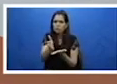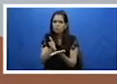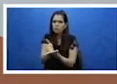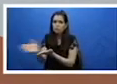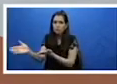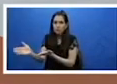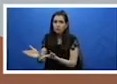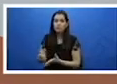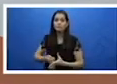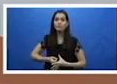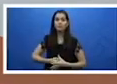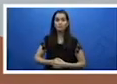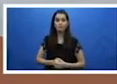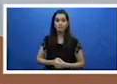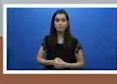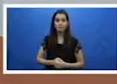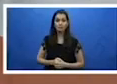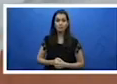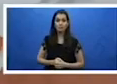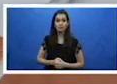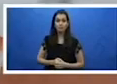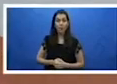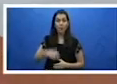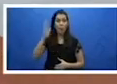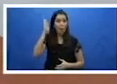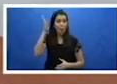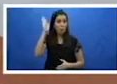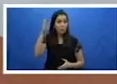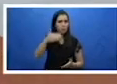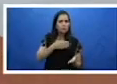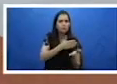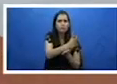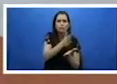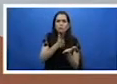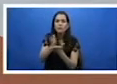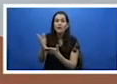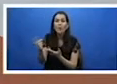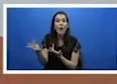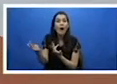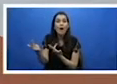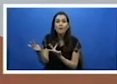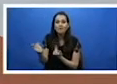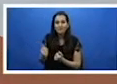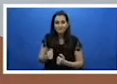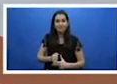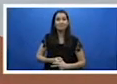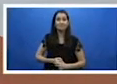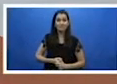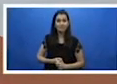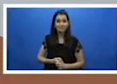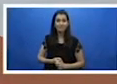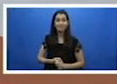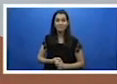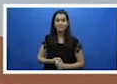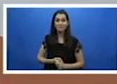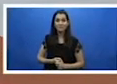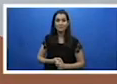Colocamos a vírgula. O burro repartiu em partes iguais.